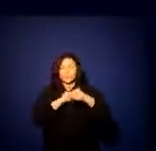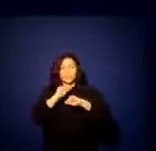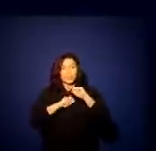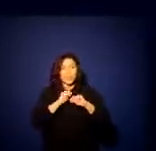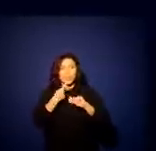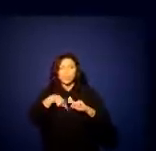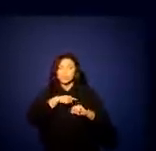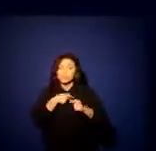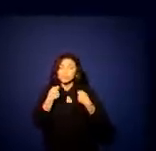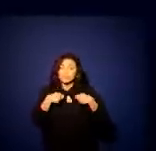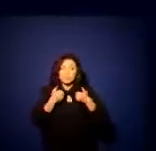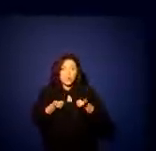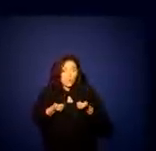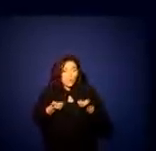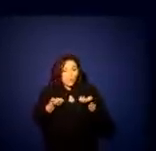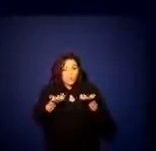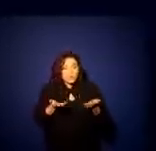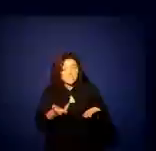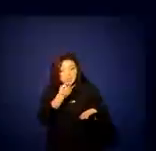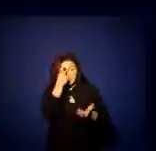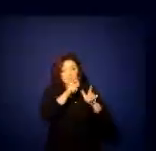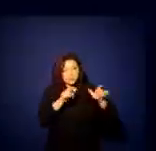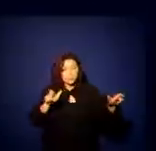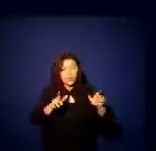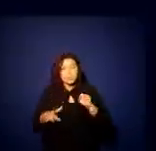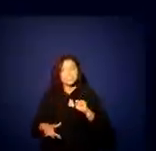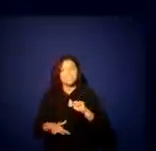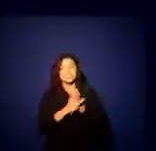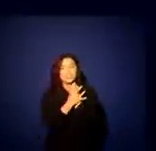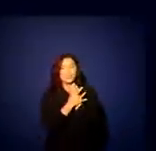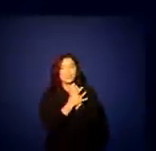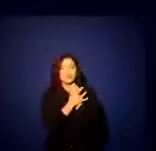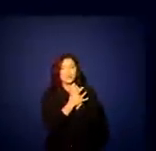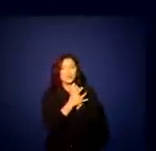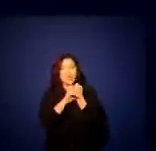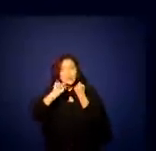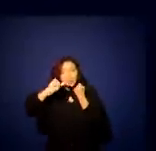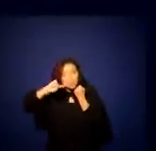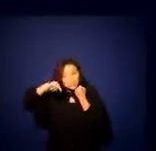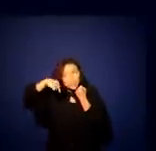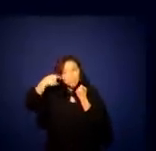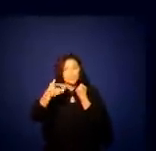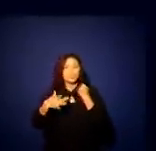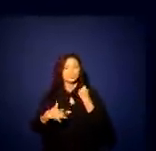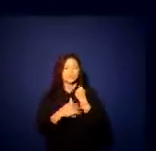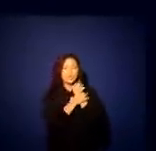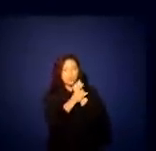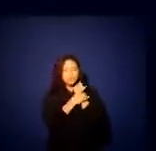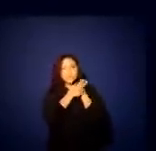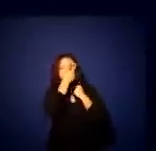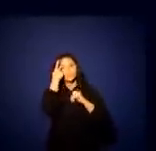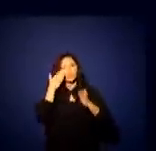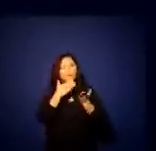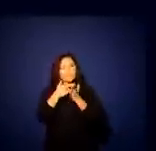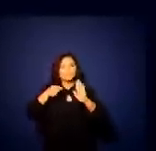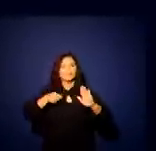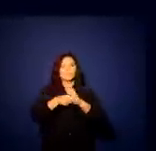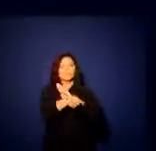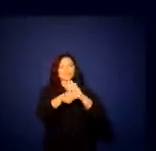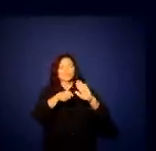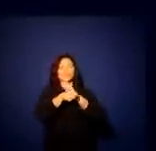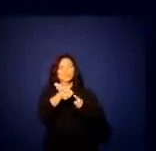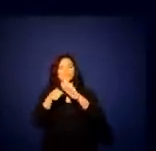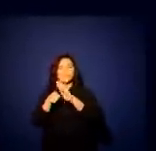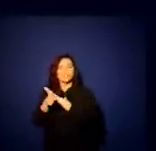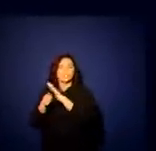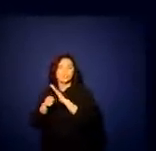dê confiança ao mercado Isso vai refletir na curva E aí após isso acho que a gente vai ter mais confiança para os investidores deixarem o seu dinheiro nas